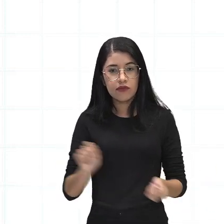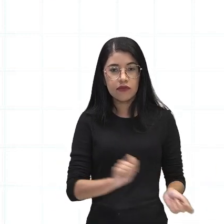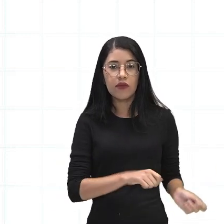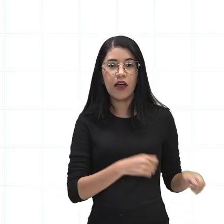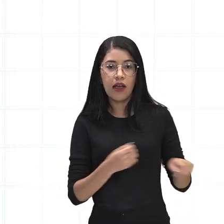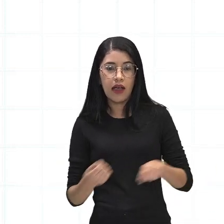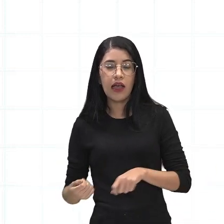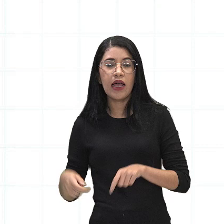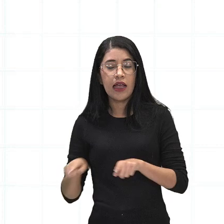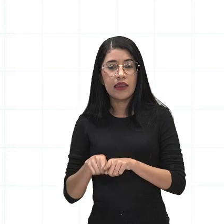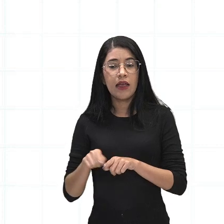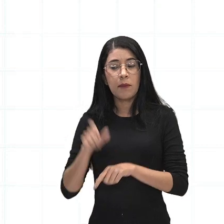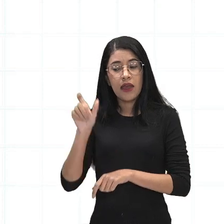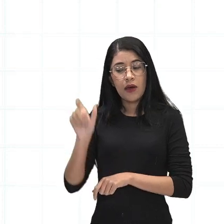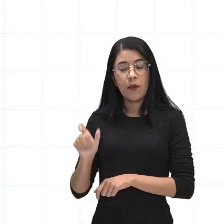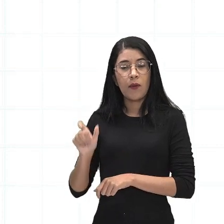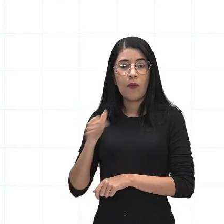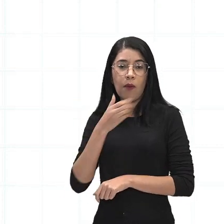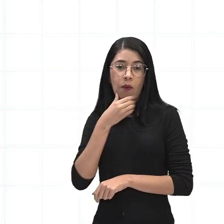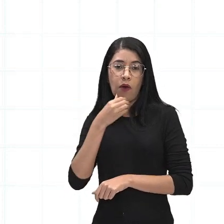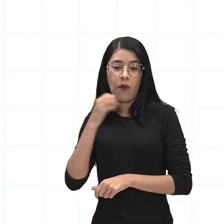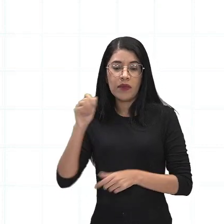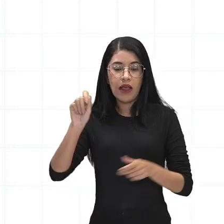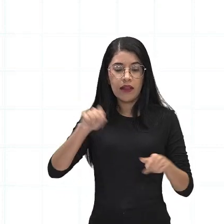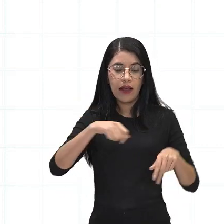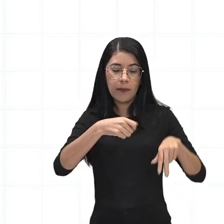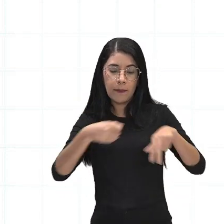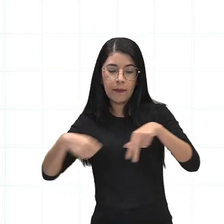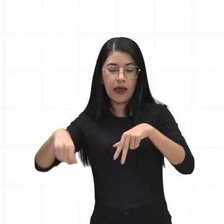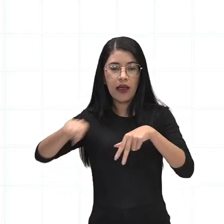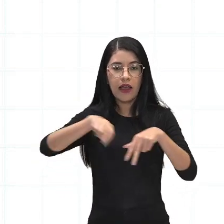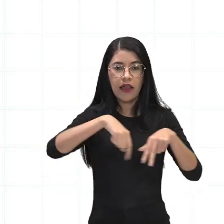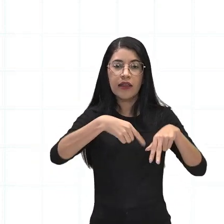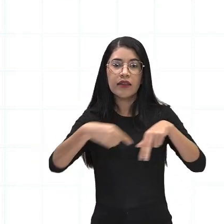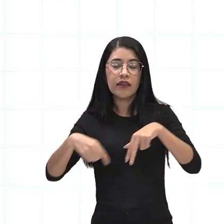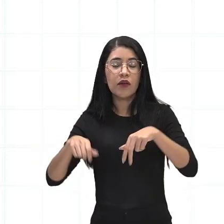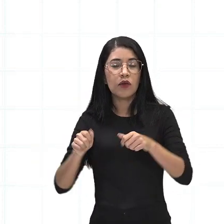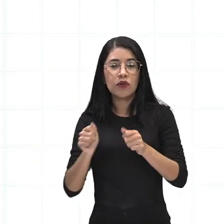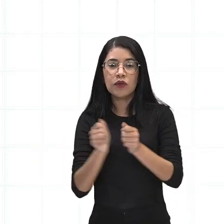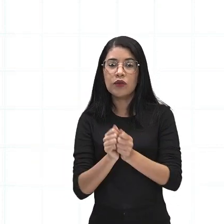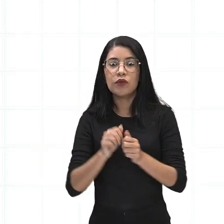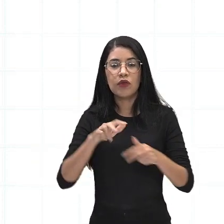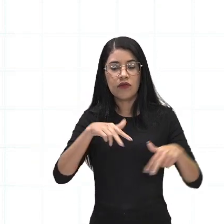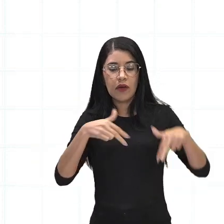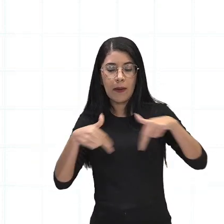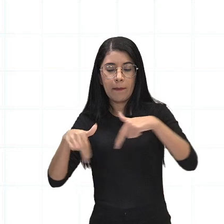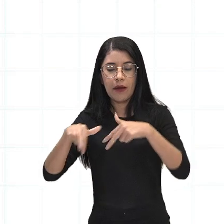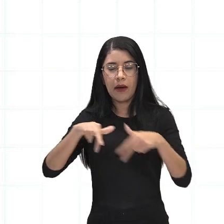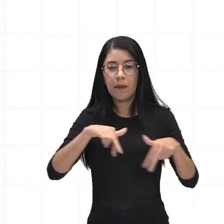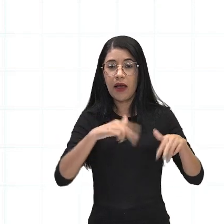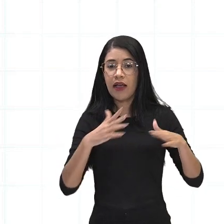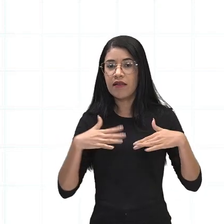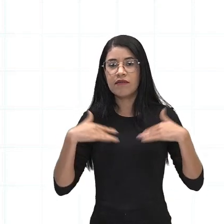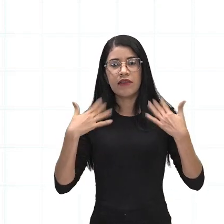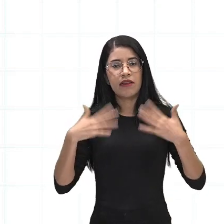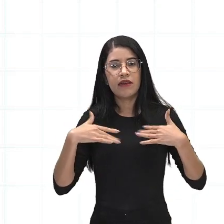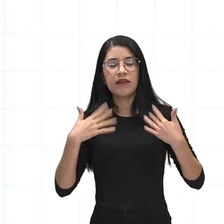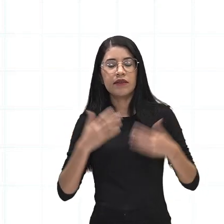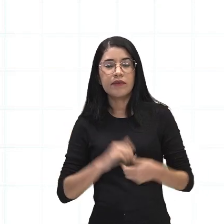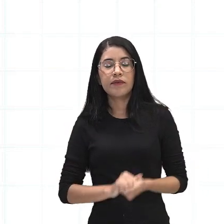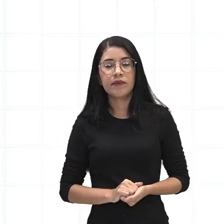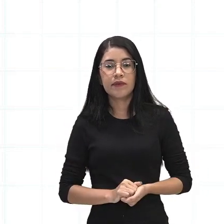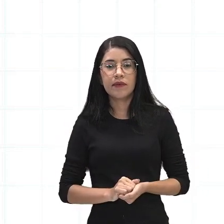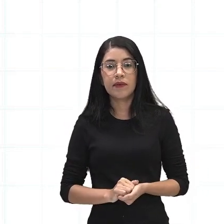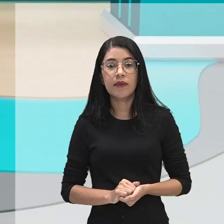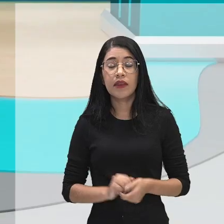o par, que é o rapaz que conduz a dama, e eles dançam de uma forma bem frenética. E aí eu quero falar